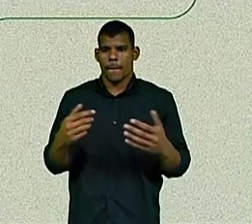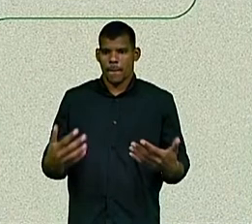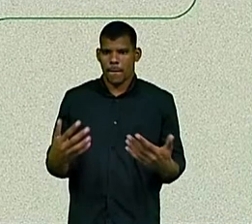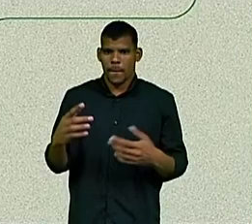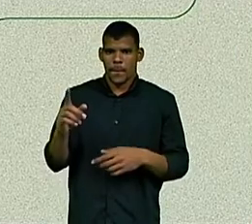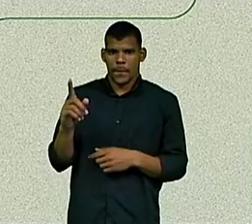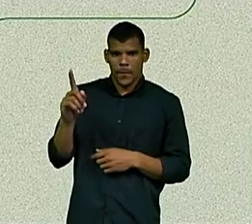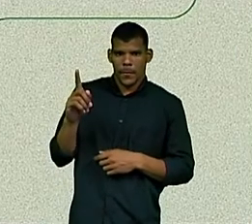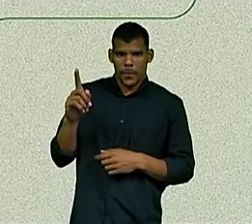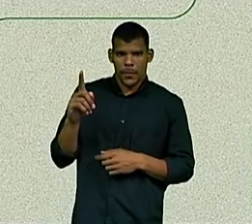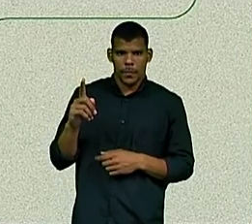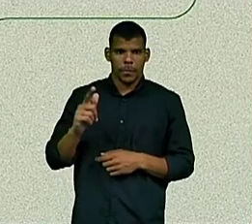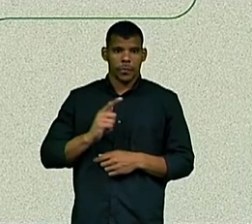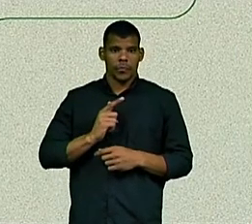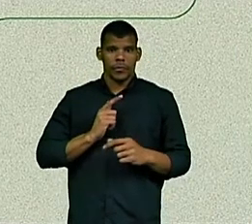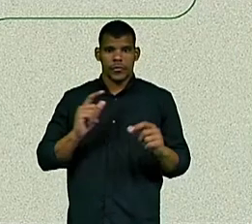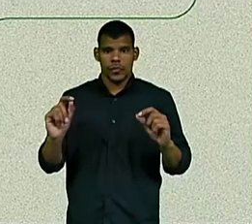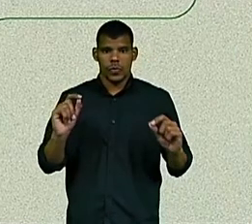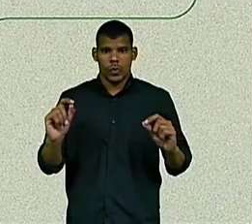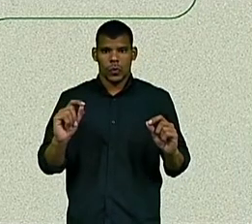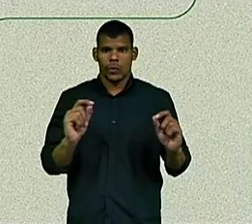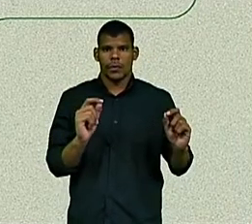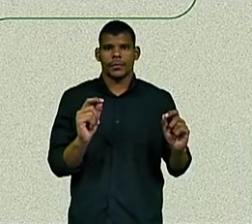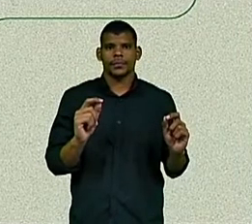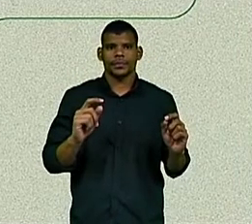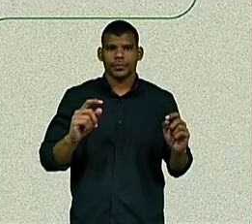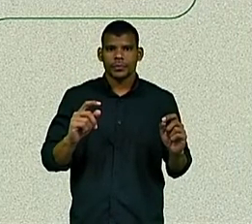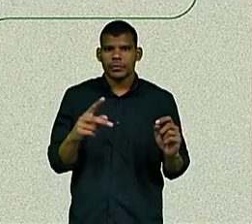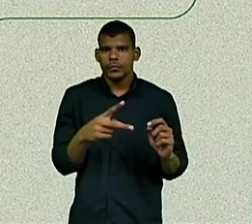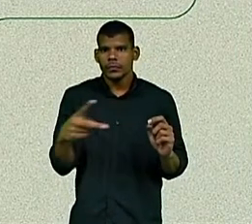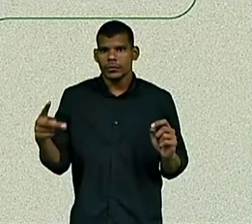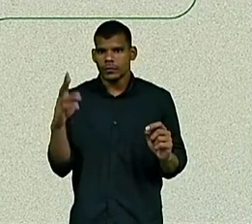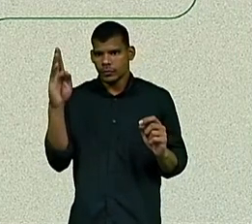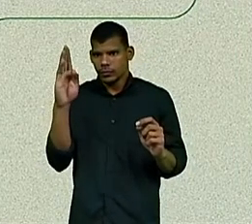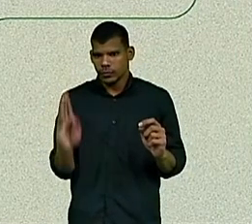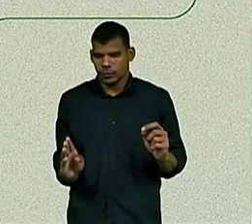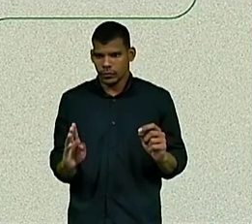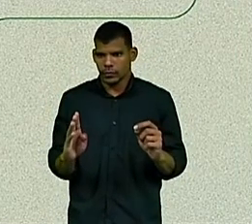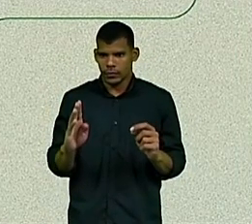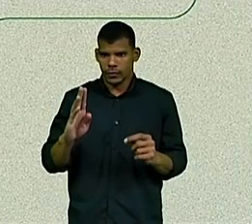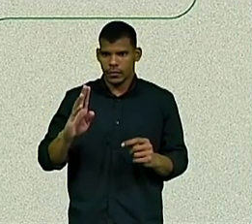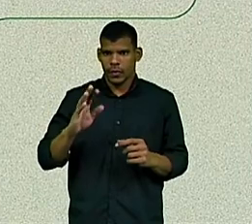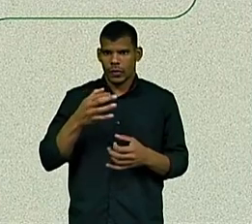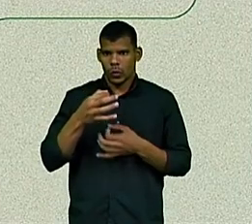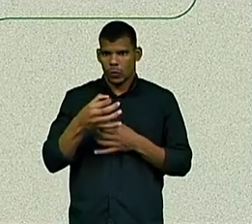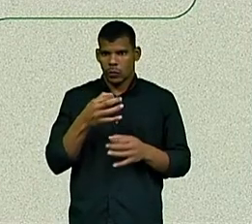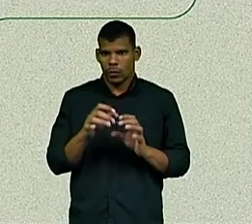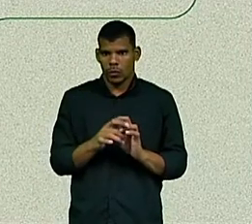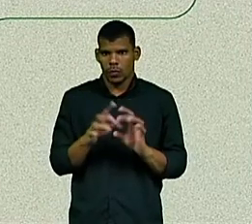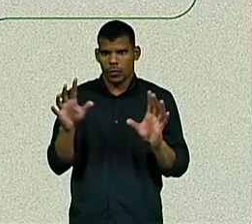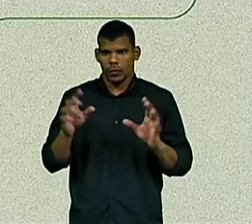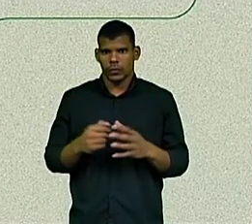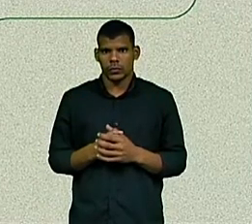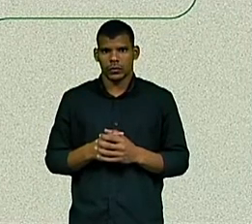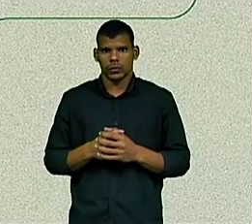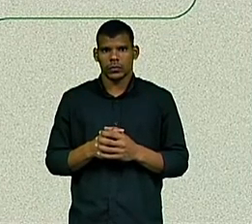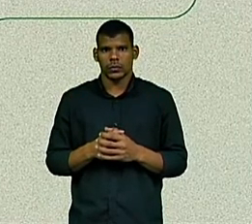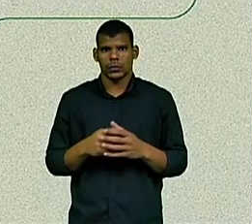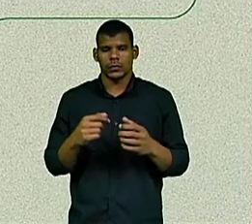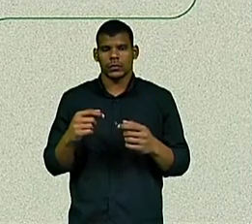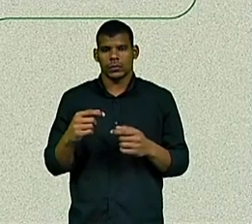tem em ordem cronológica tá José Sarney Itamar Franco